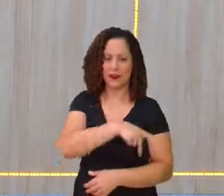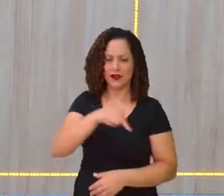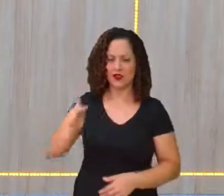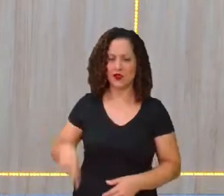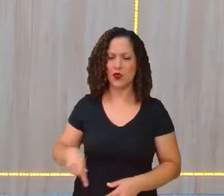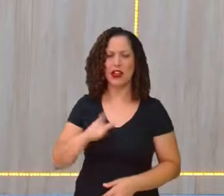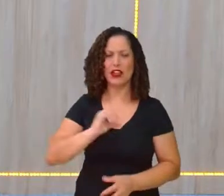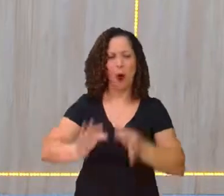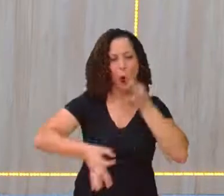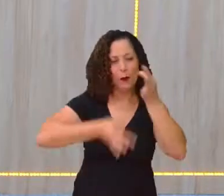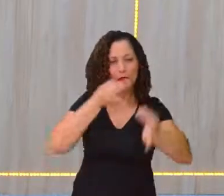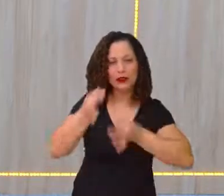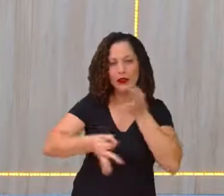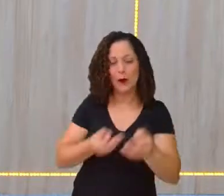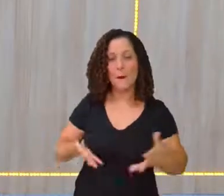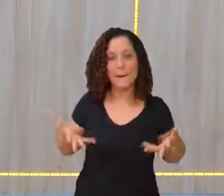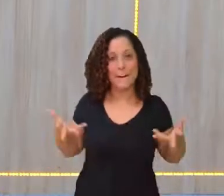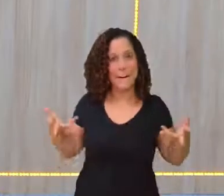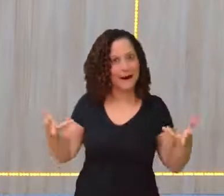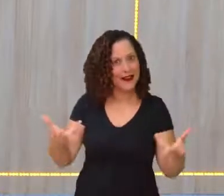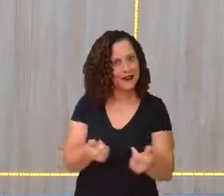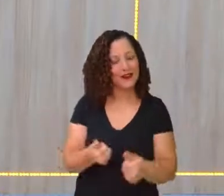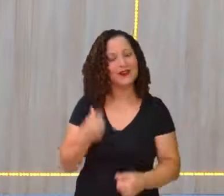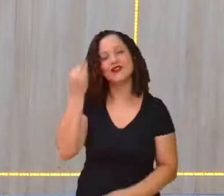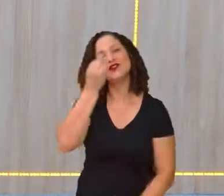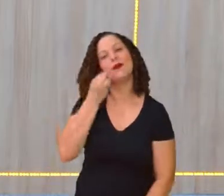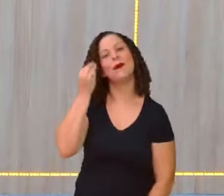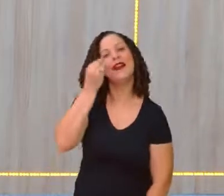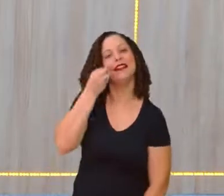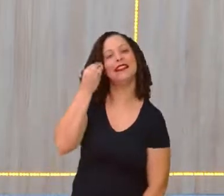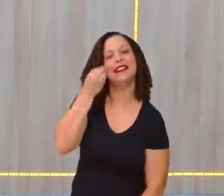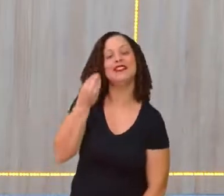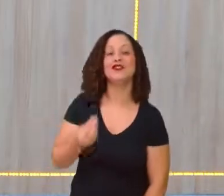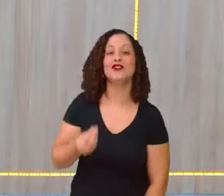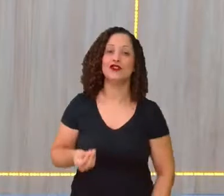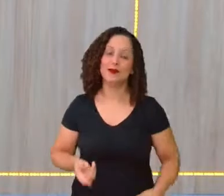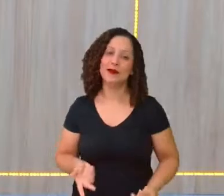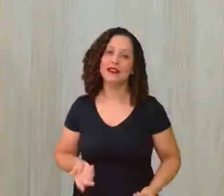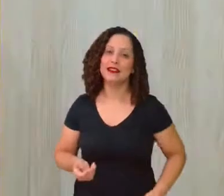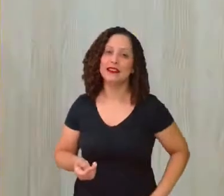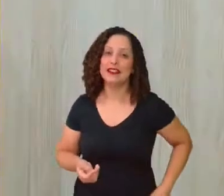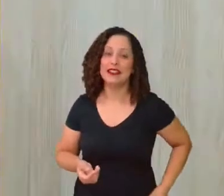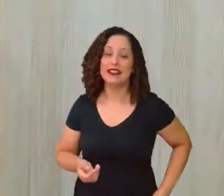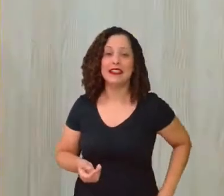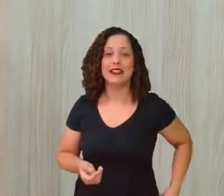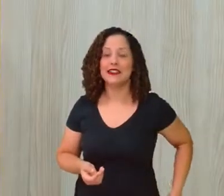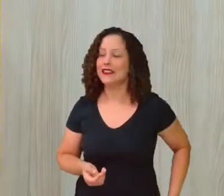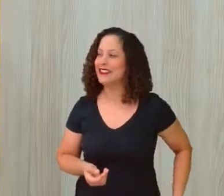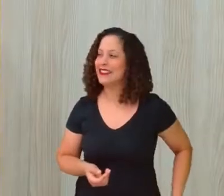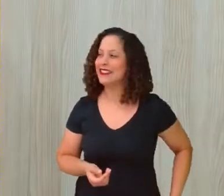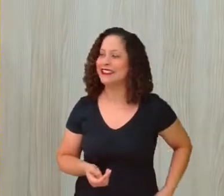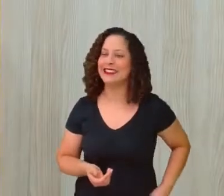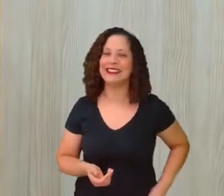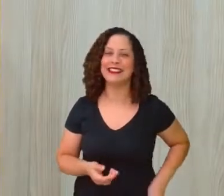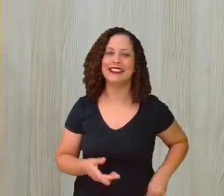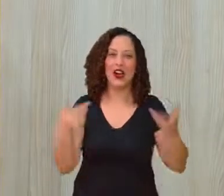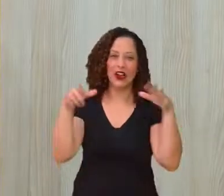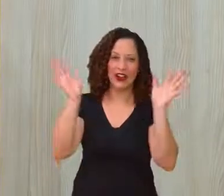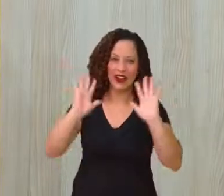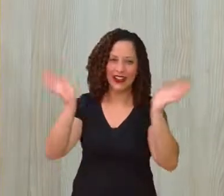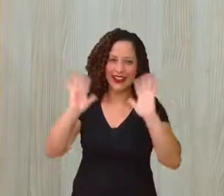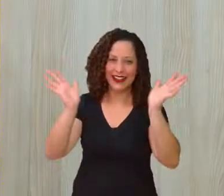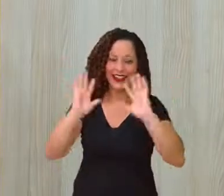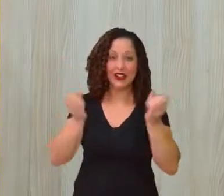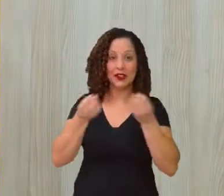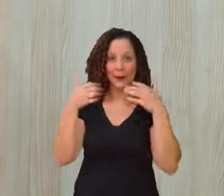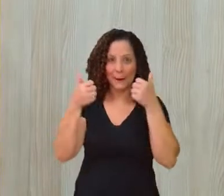comentários excelentes e muitas vivências no mundo do esporte, né? Que é a nossa querida professora Cláudia. Olá, pessoal, tudo bem?